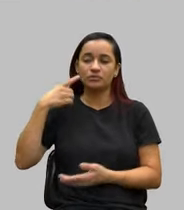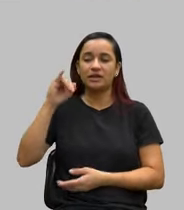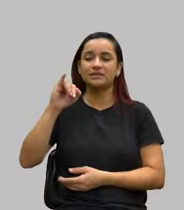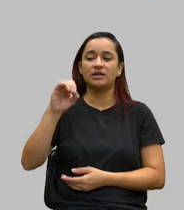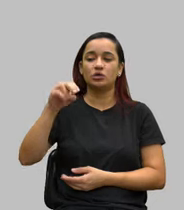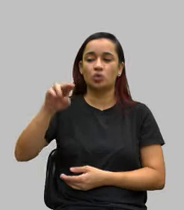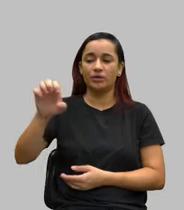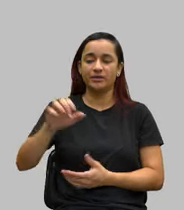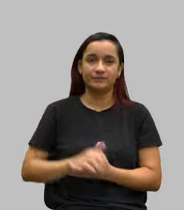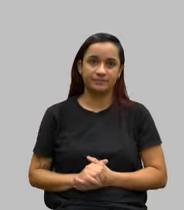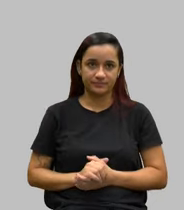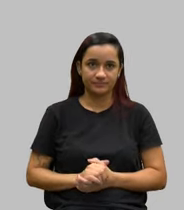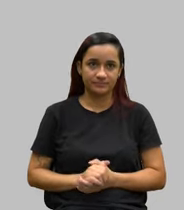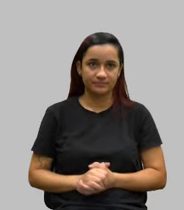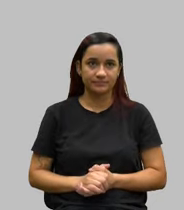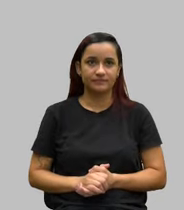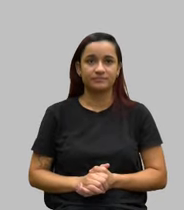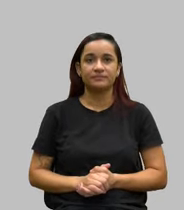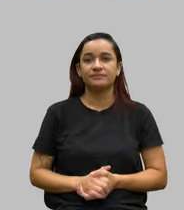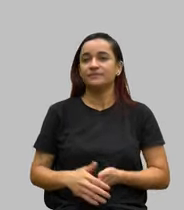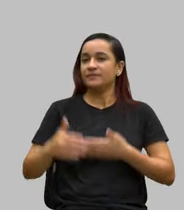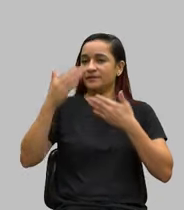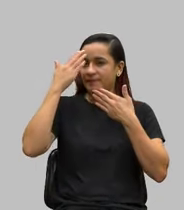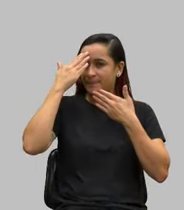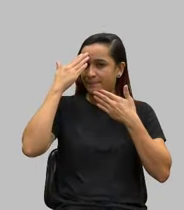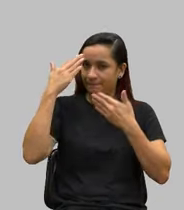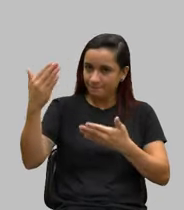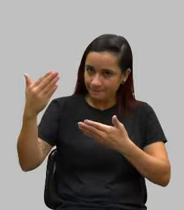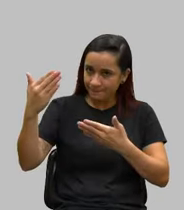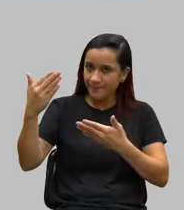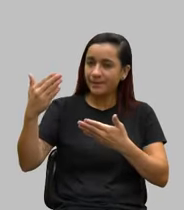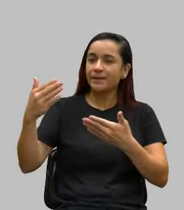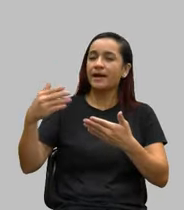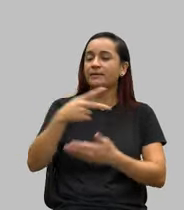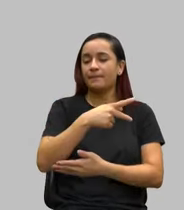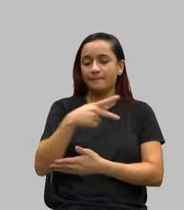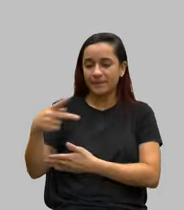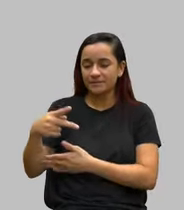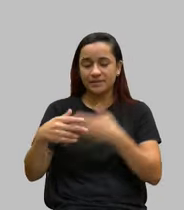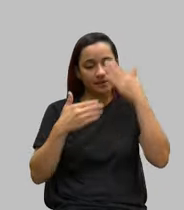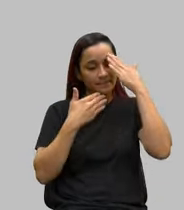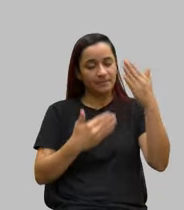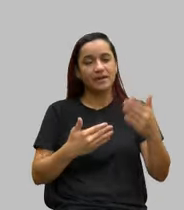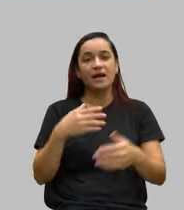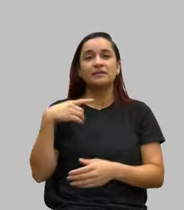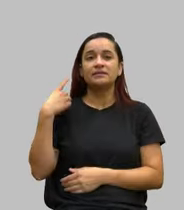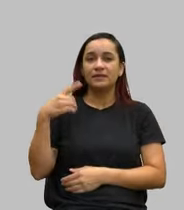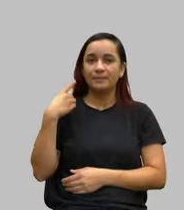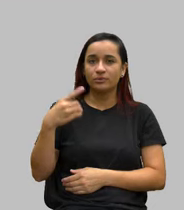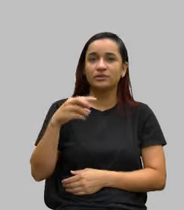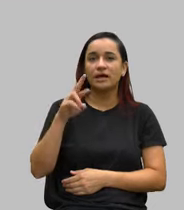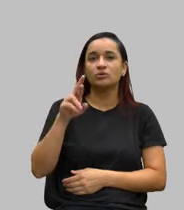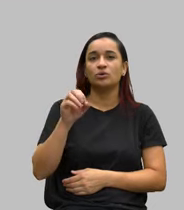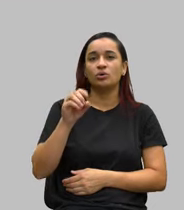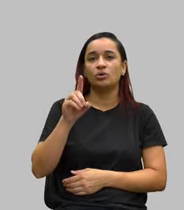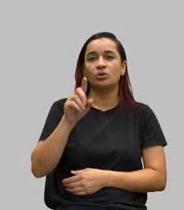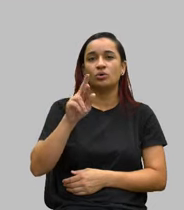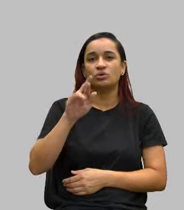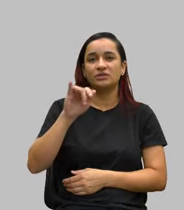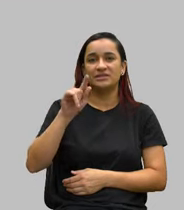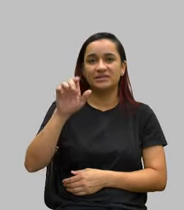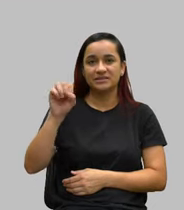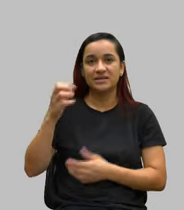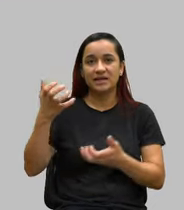Pinheiro Obrigada Presidente Deputado Sargento Rodrigues a quem eu cumprimento todos os deputados aqui presentes quero te